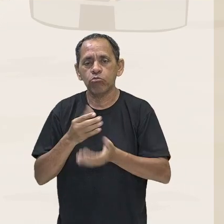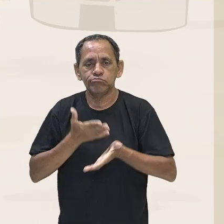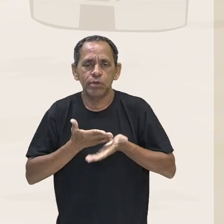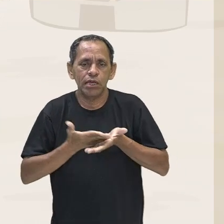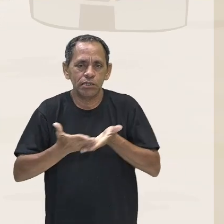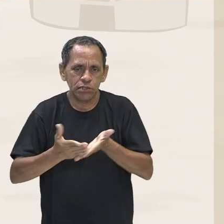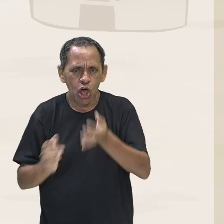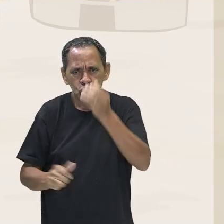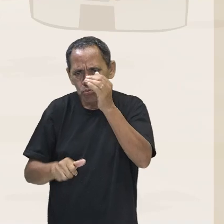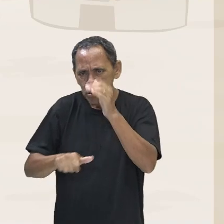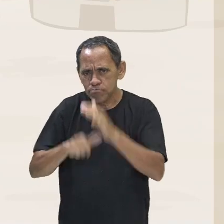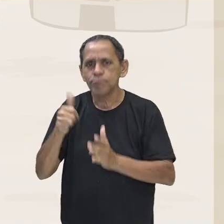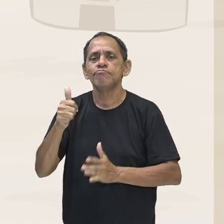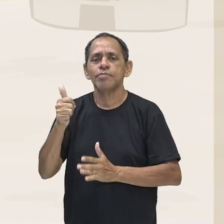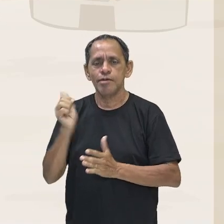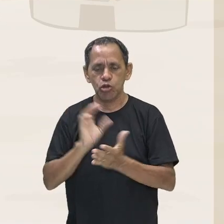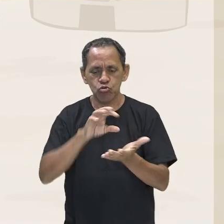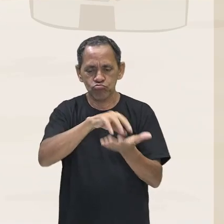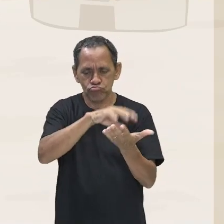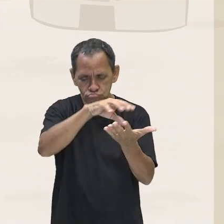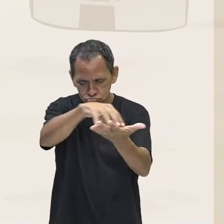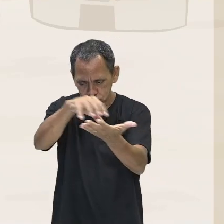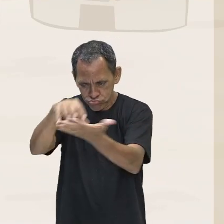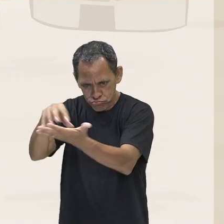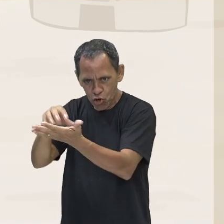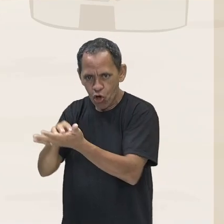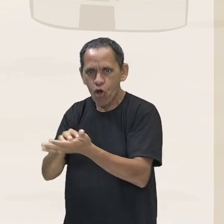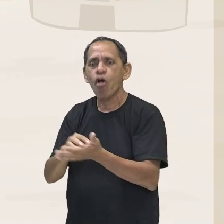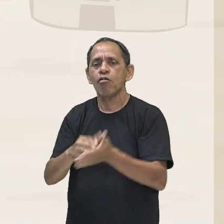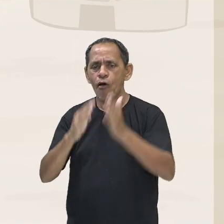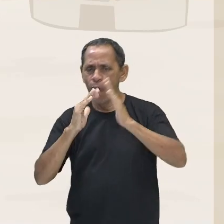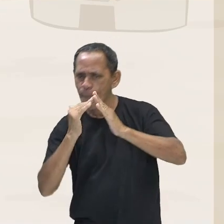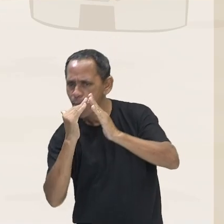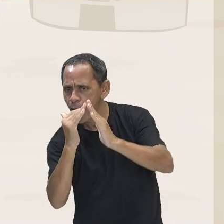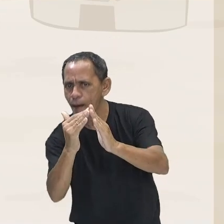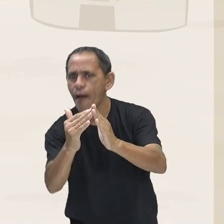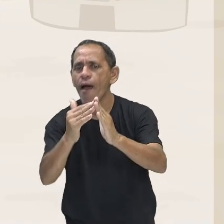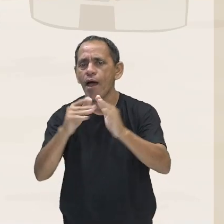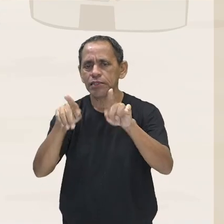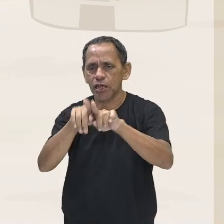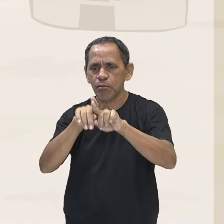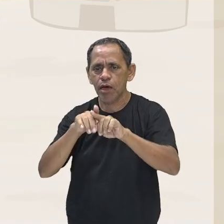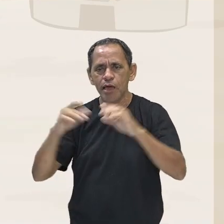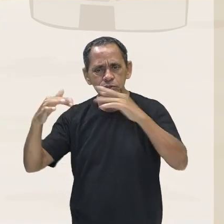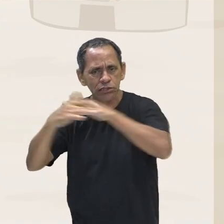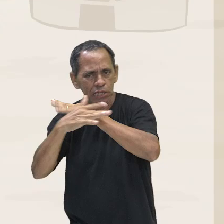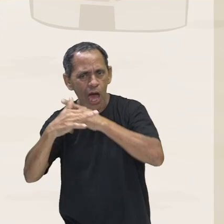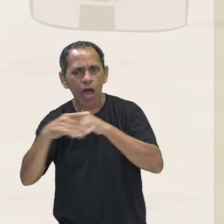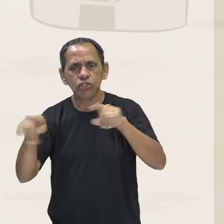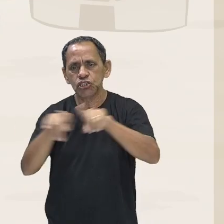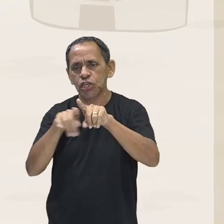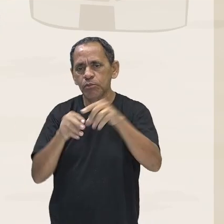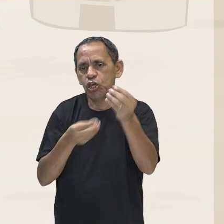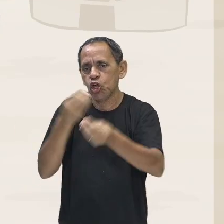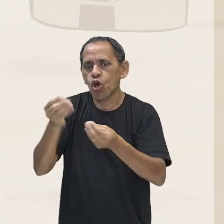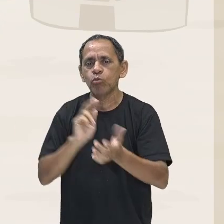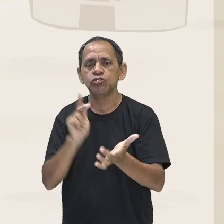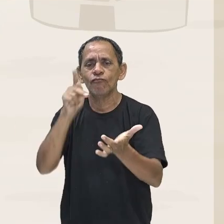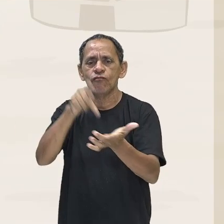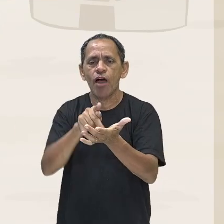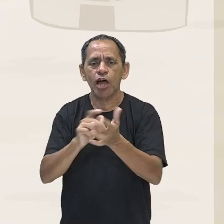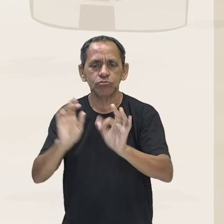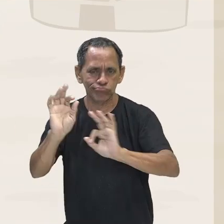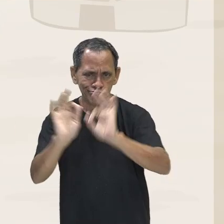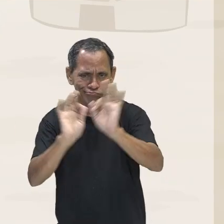primeiros agrupamentos humanos, às primeiras vilas, às primeiras cidades e, de fato, a primeira